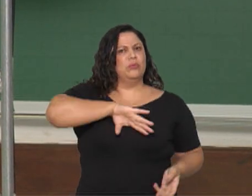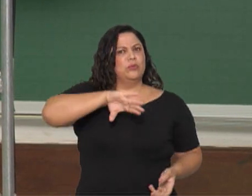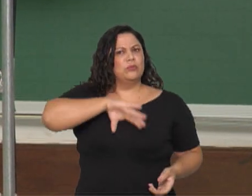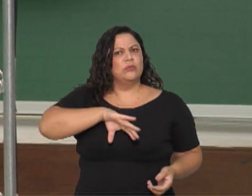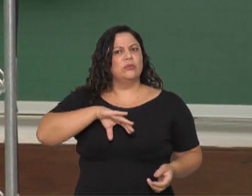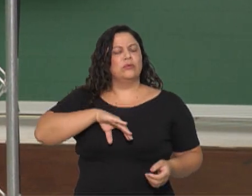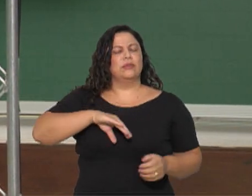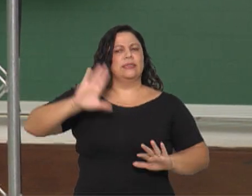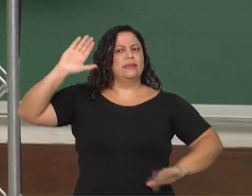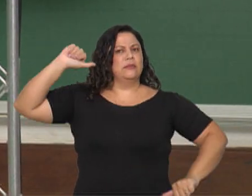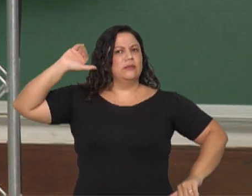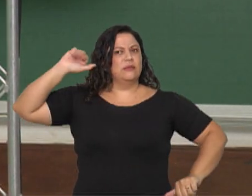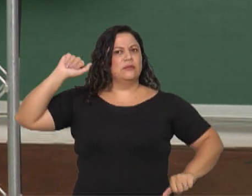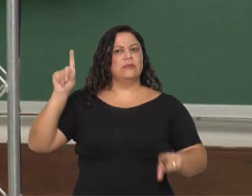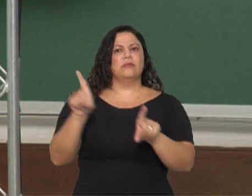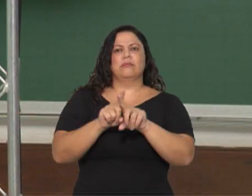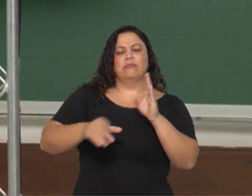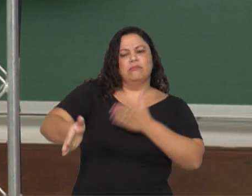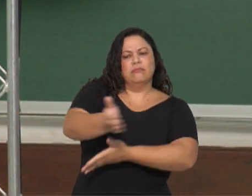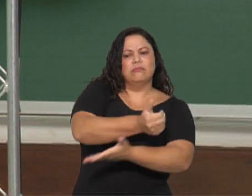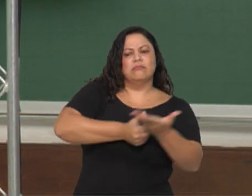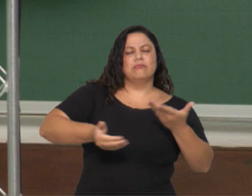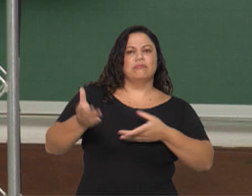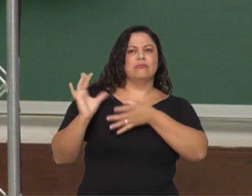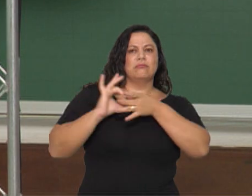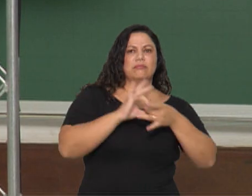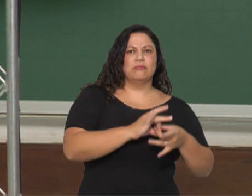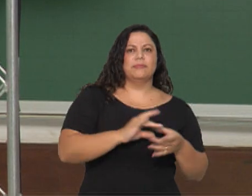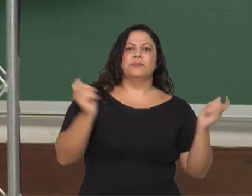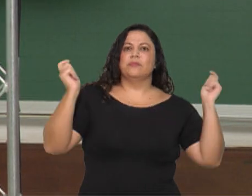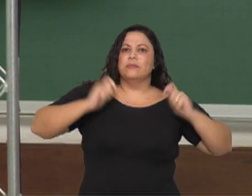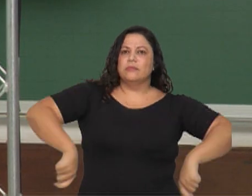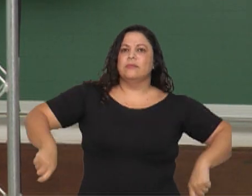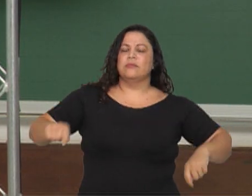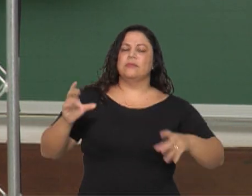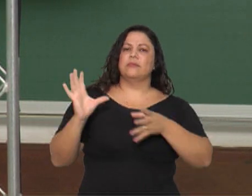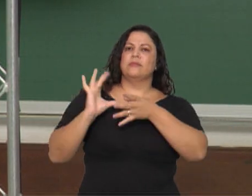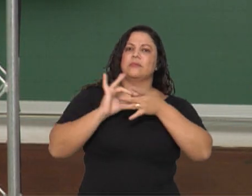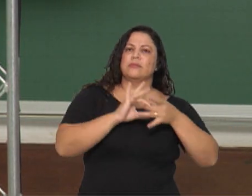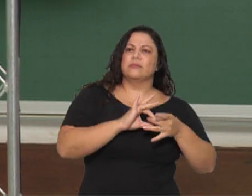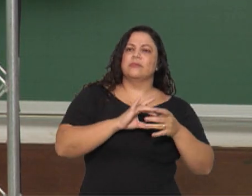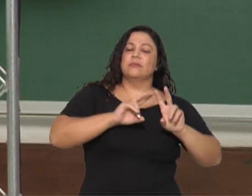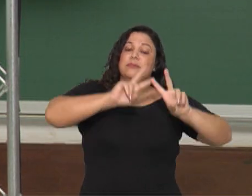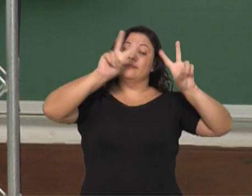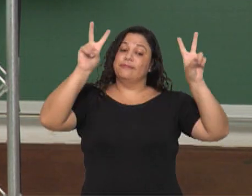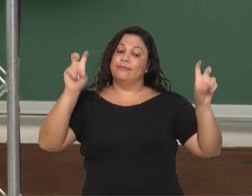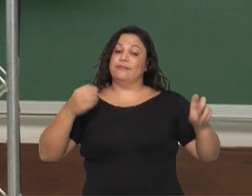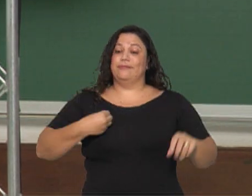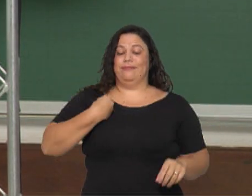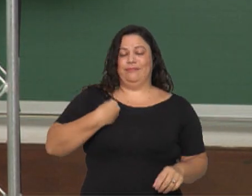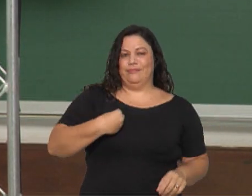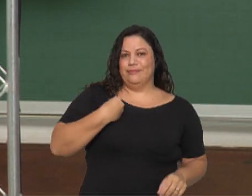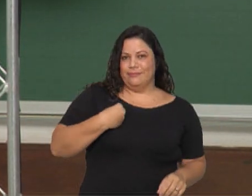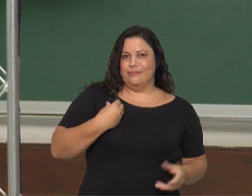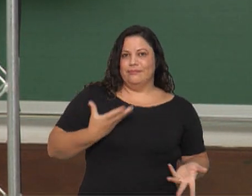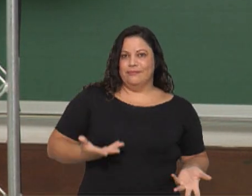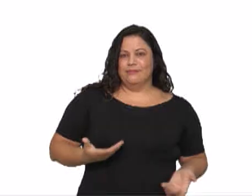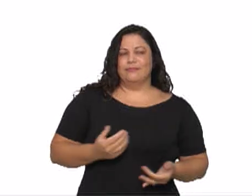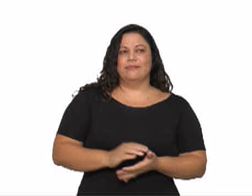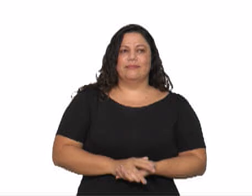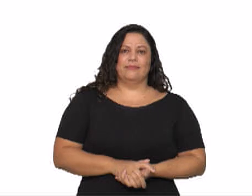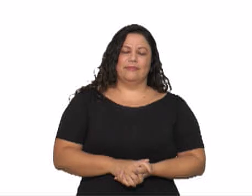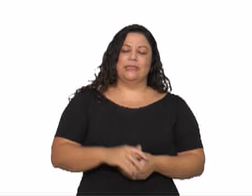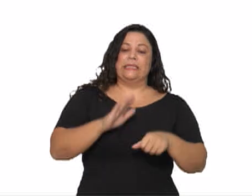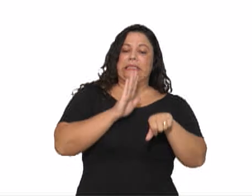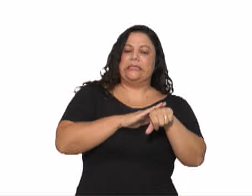língua espanhola, ok? Possibilidades de intertextualidade. El tema, tiempo, vida, ¿de acuerdo? ¿Qué